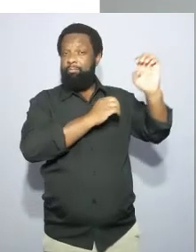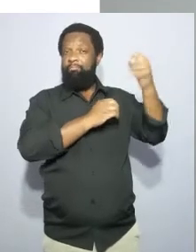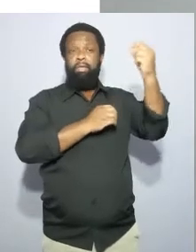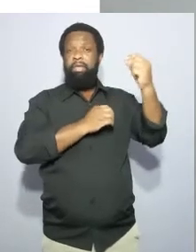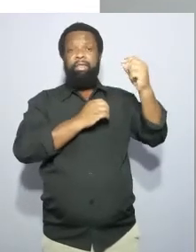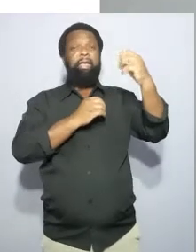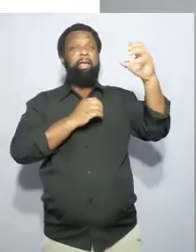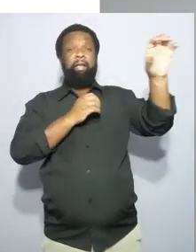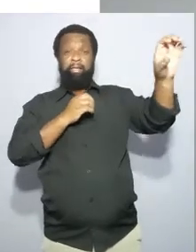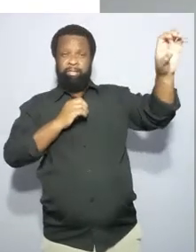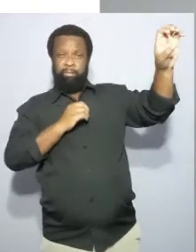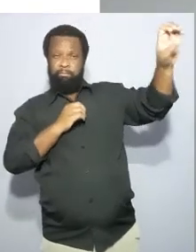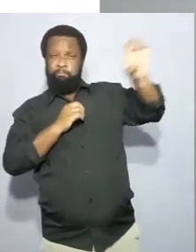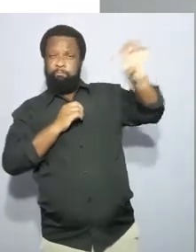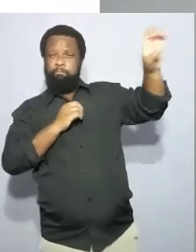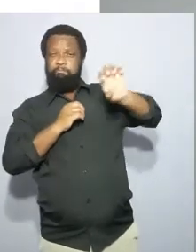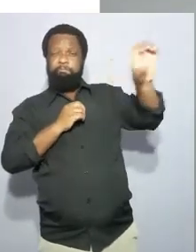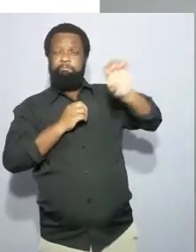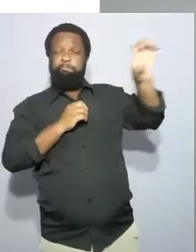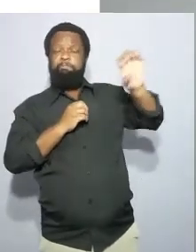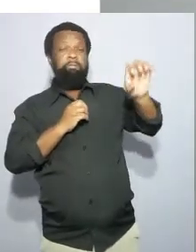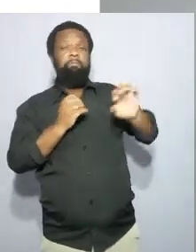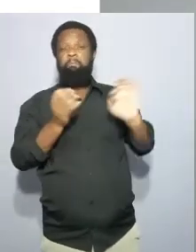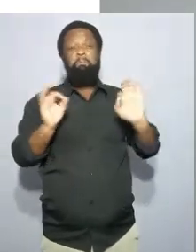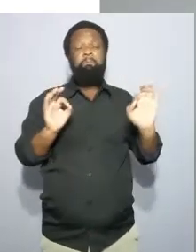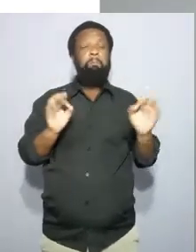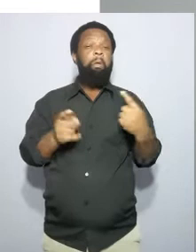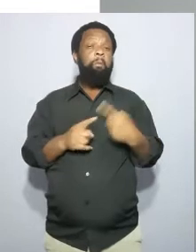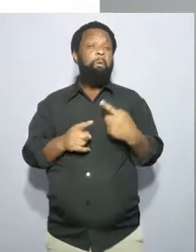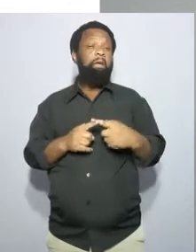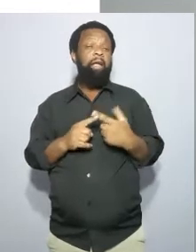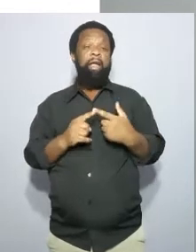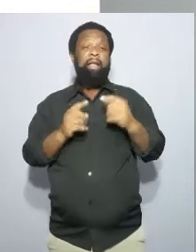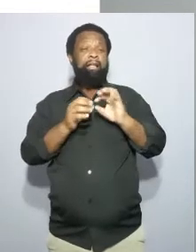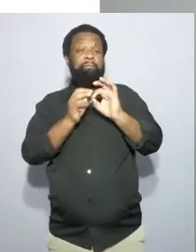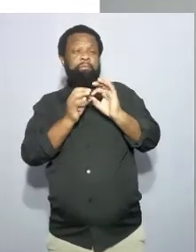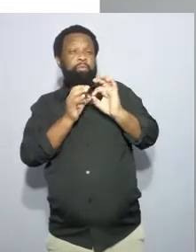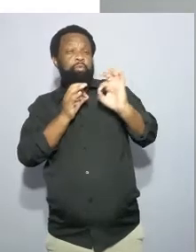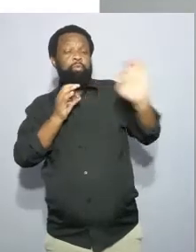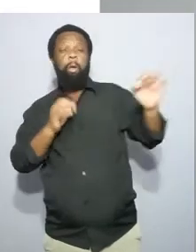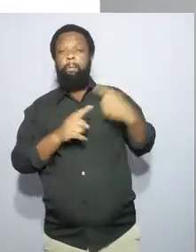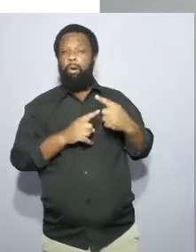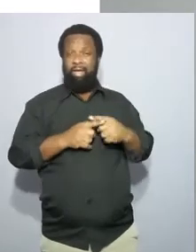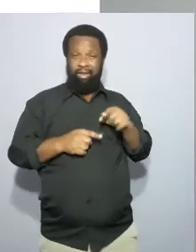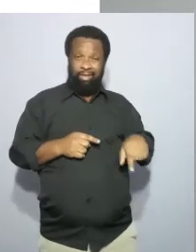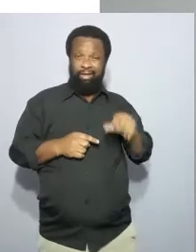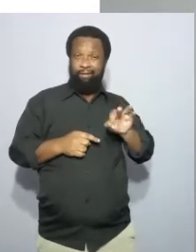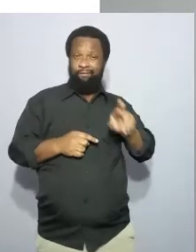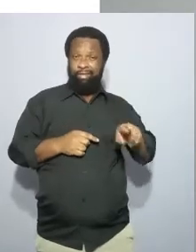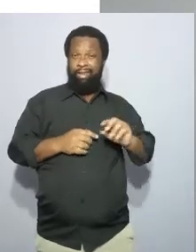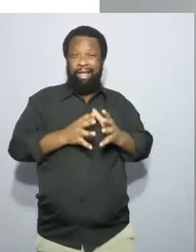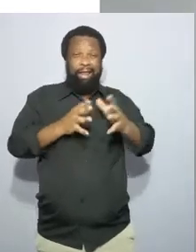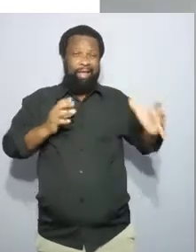atraído, não está tendo muita atração entre esse elétron e o núcleo, justamente porque o frâncio é muito grande. Então,